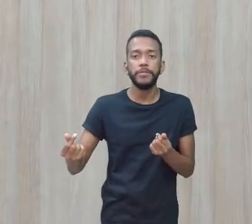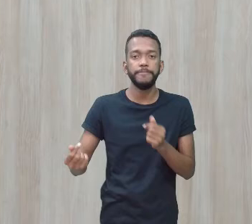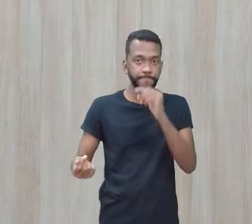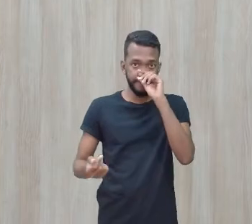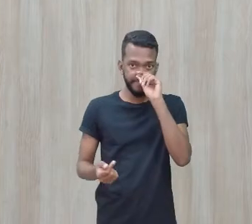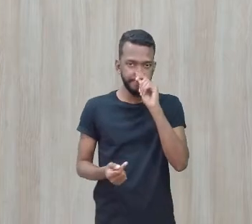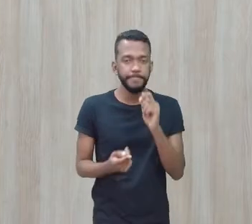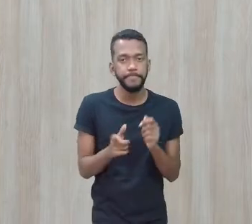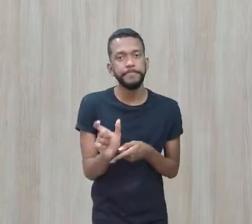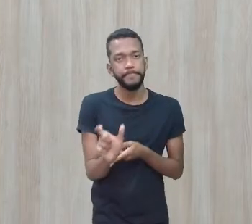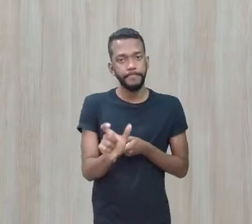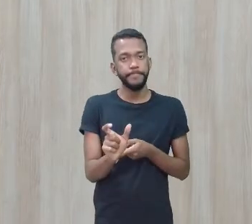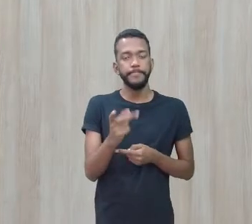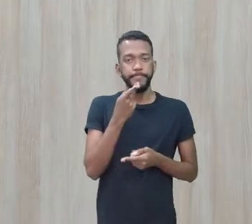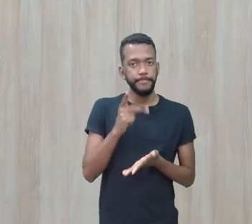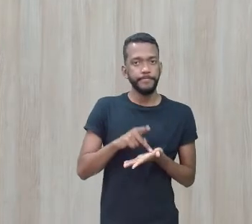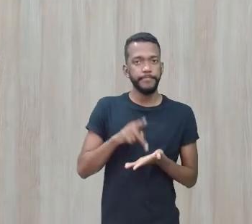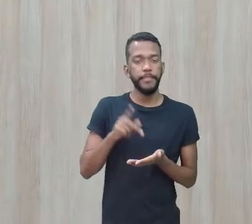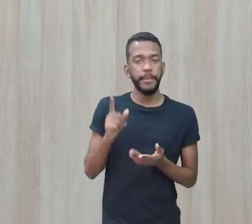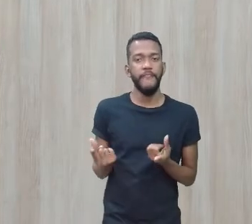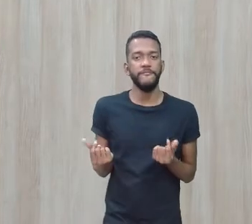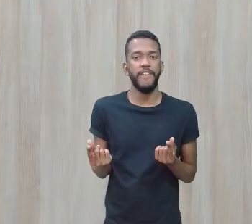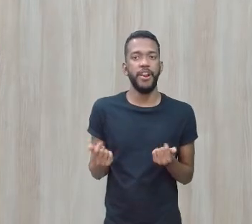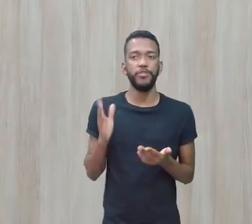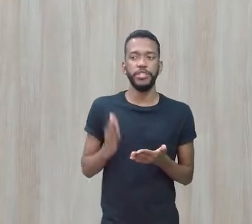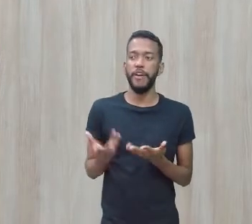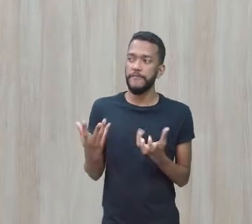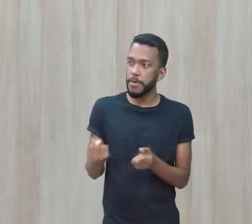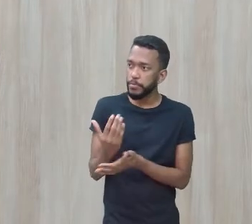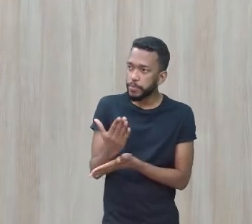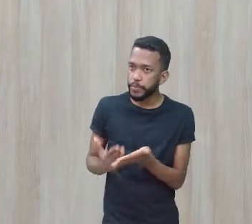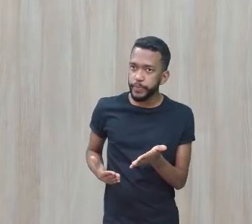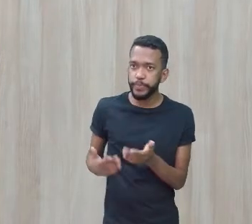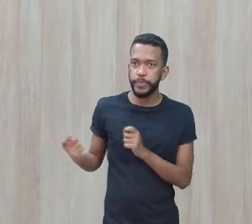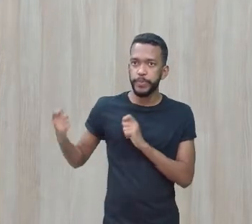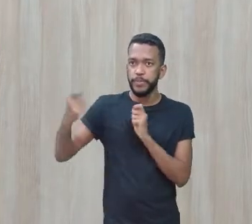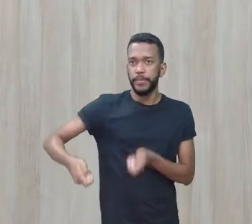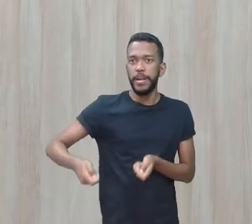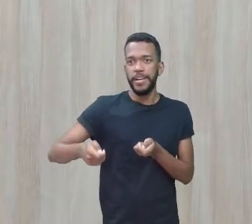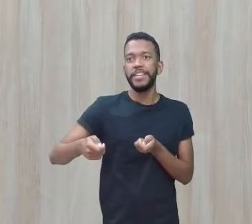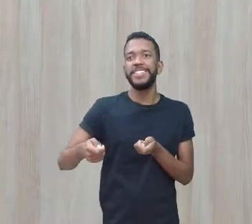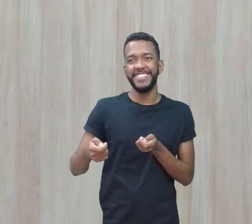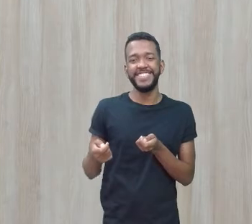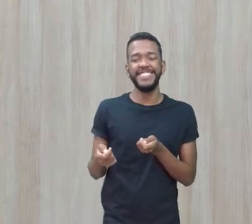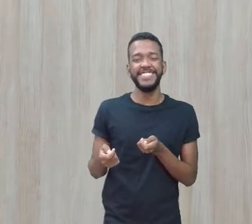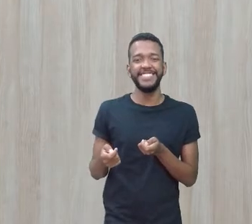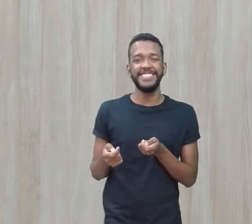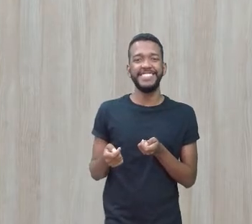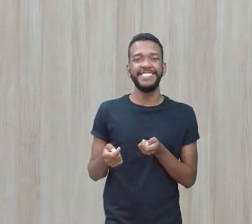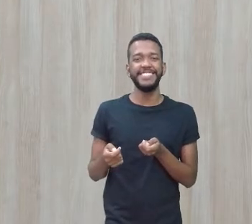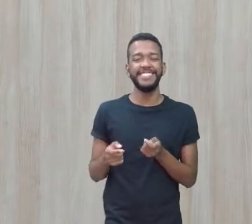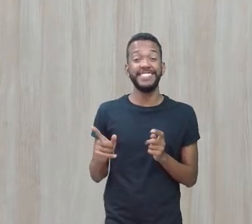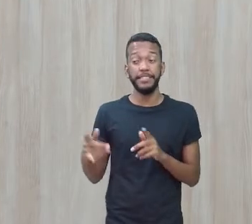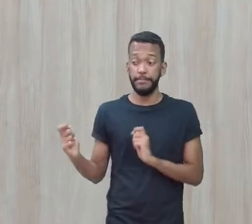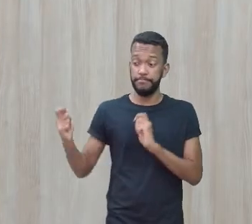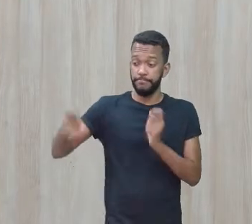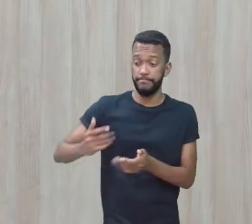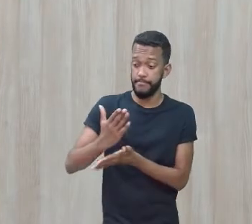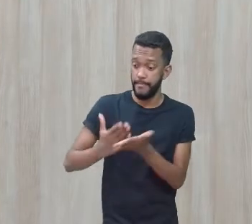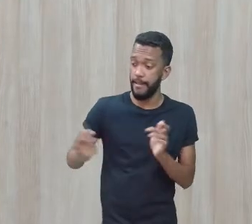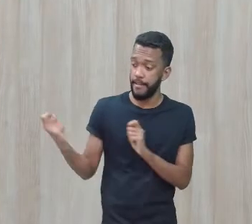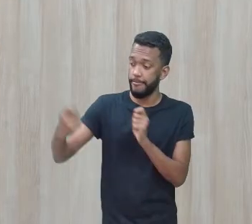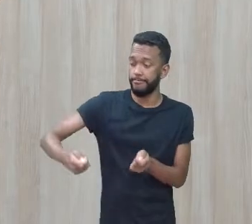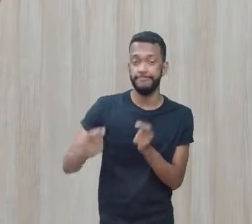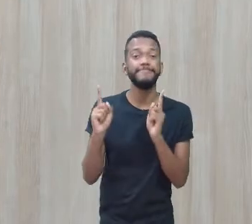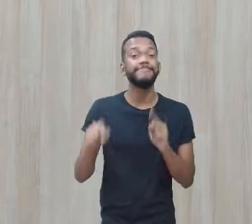a gente já está associado ao valor, né? Vamos rachar a conta? Então, a ideia aí de rachar ao meio é o pagamento